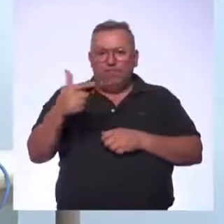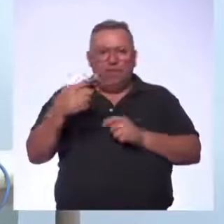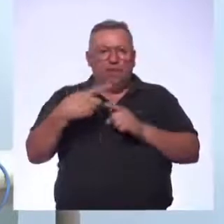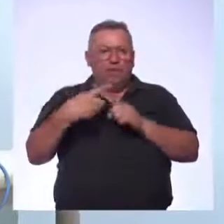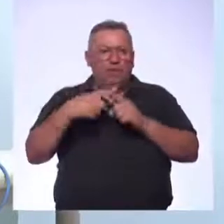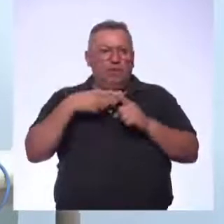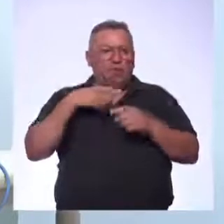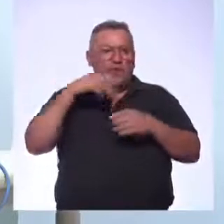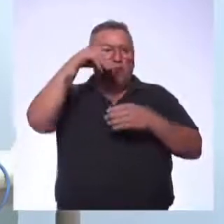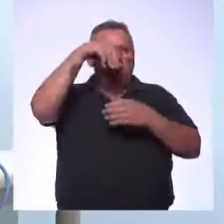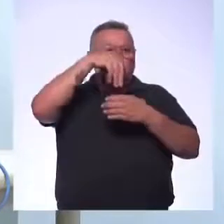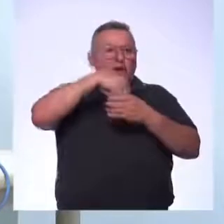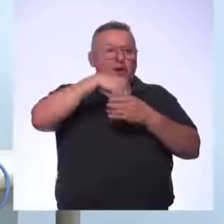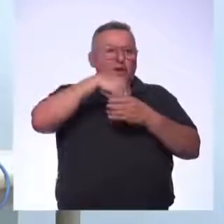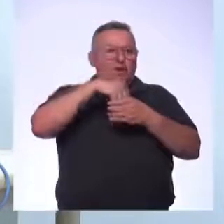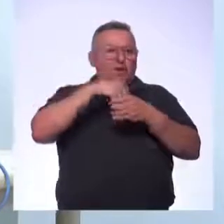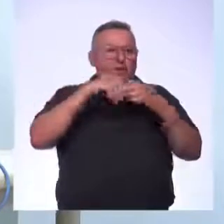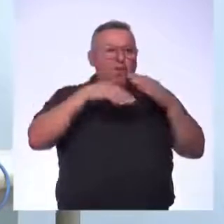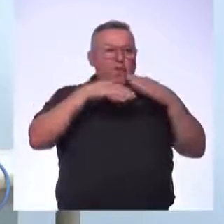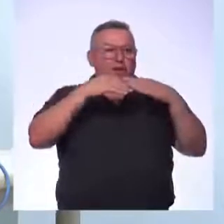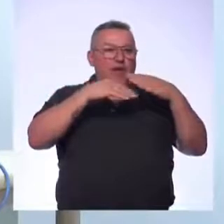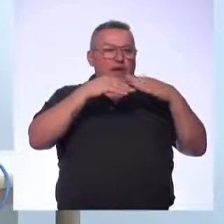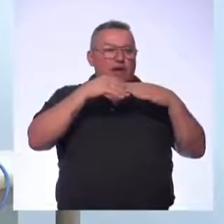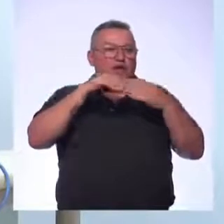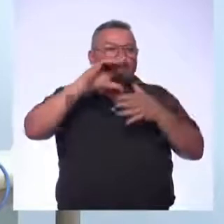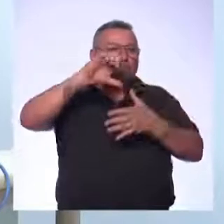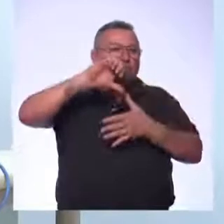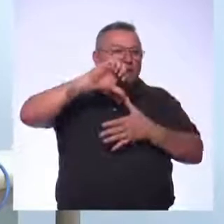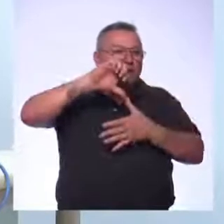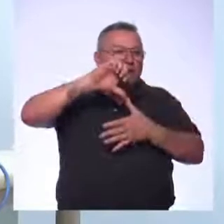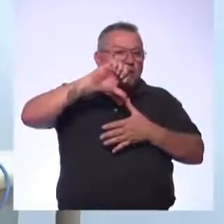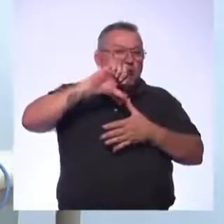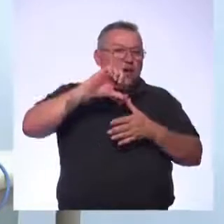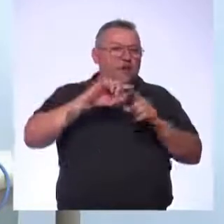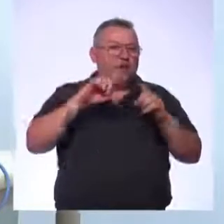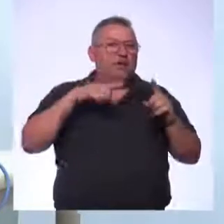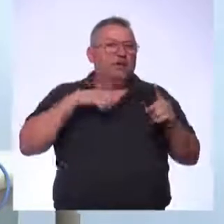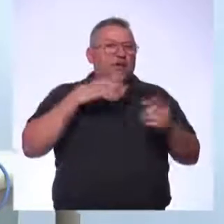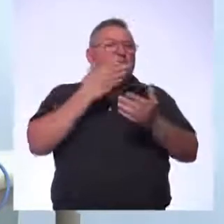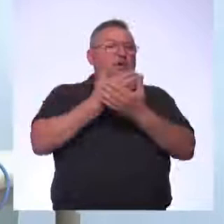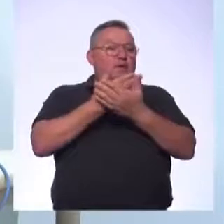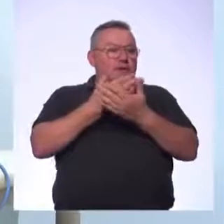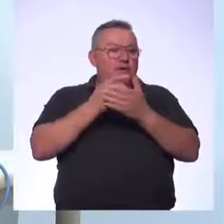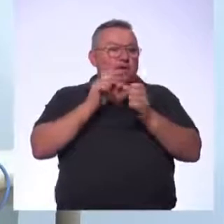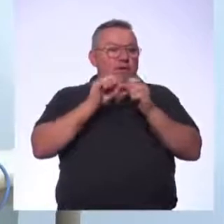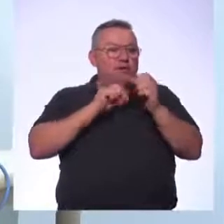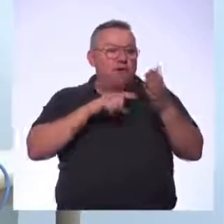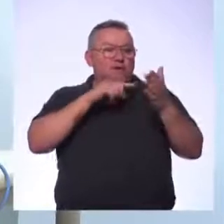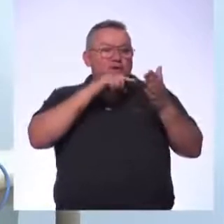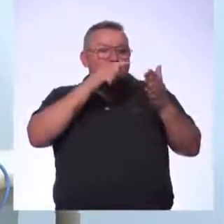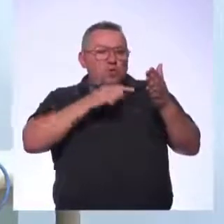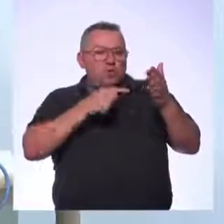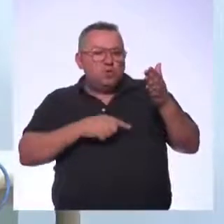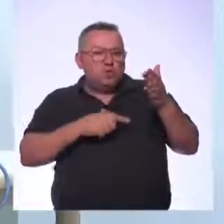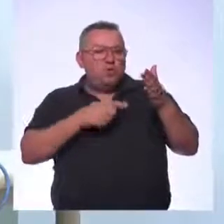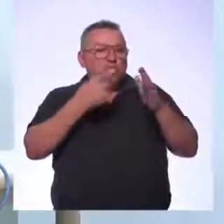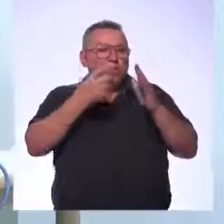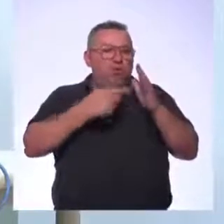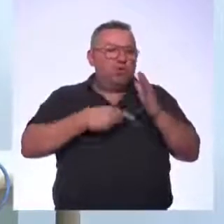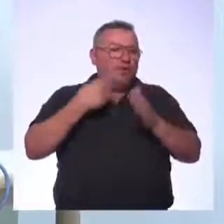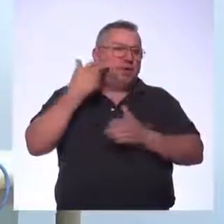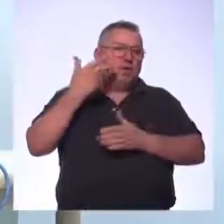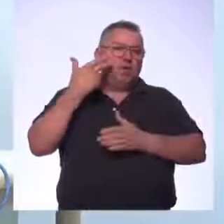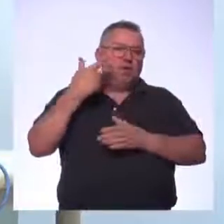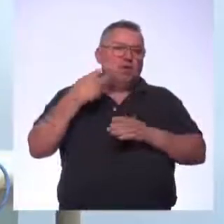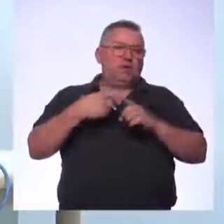estamos bem no centro de uma placa que é a placa sul-americana. Agora, tem estudos que aparecem fraturas, fissuras, isso é comum,